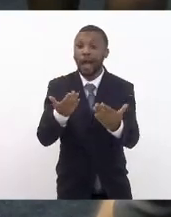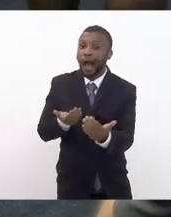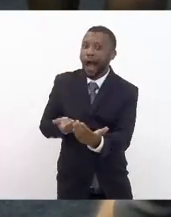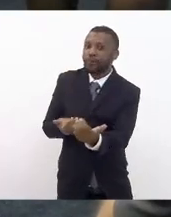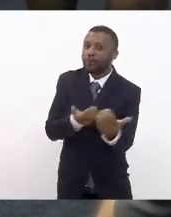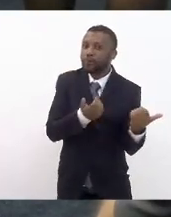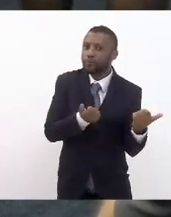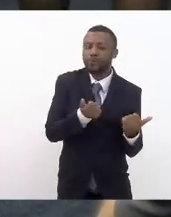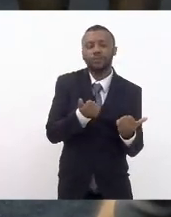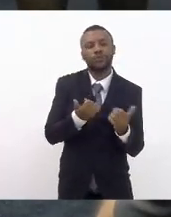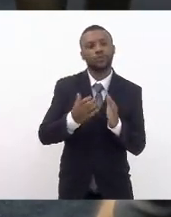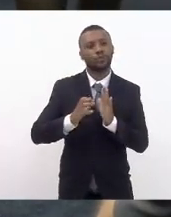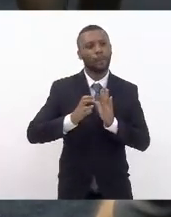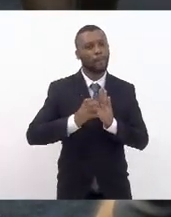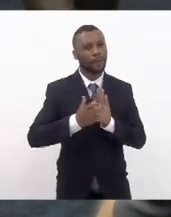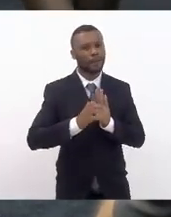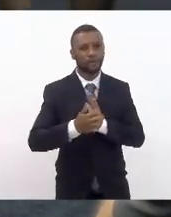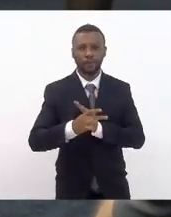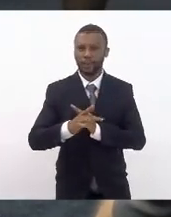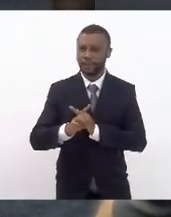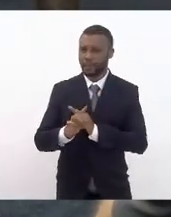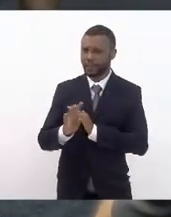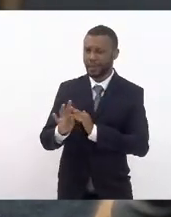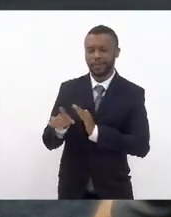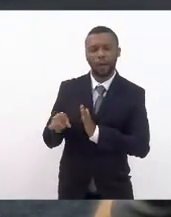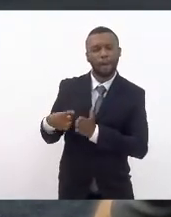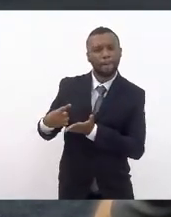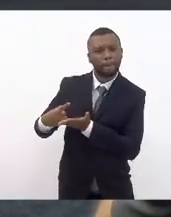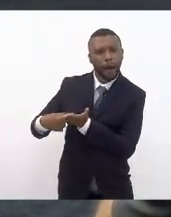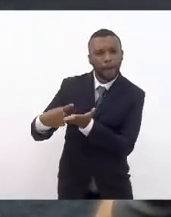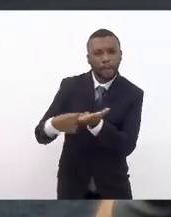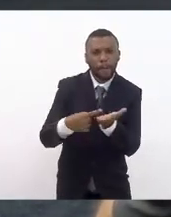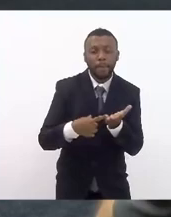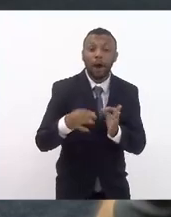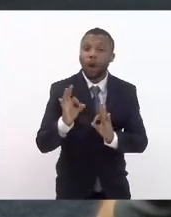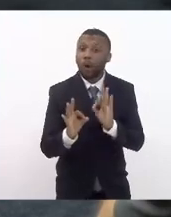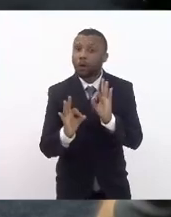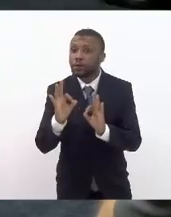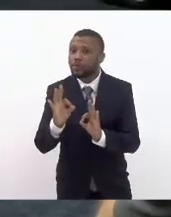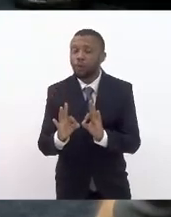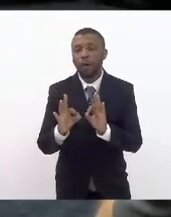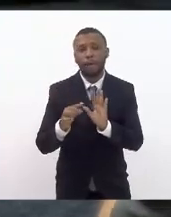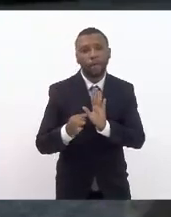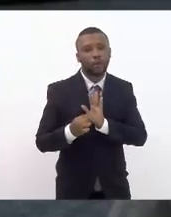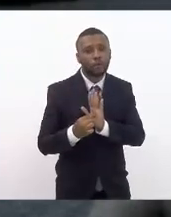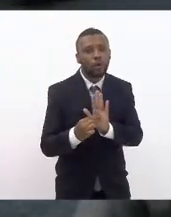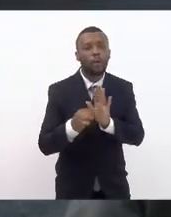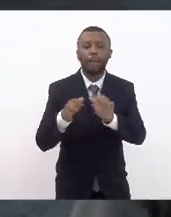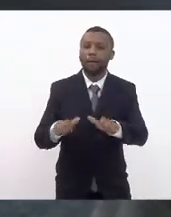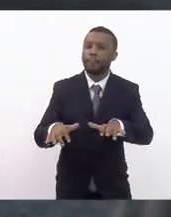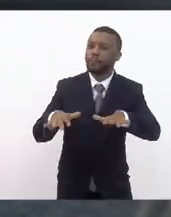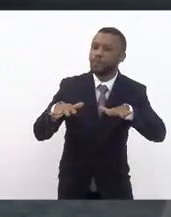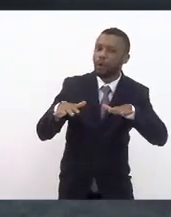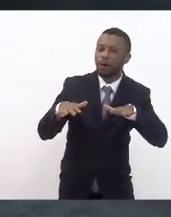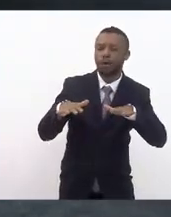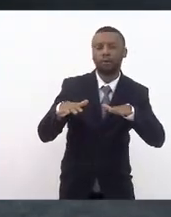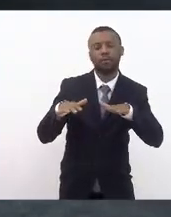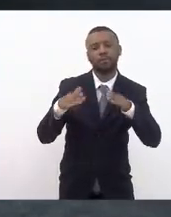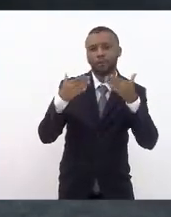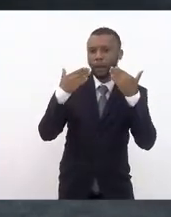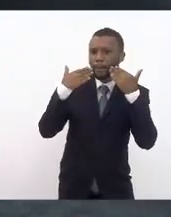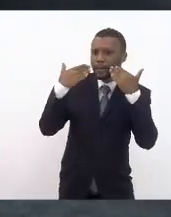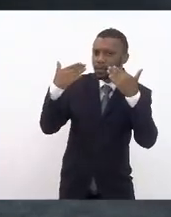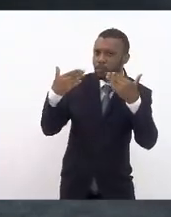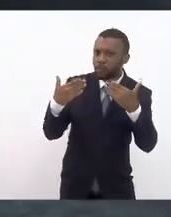PDT se organizou, trouxe uma plenária, apresentou a voz da